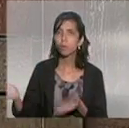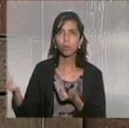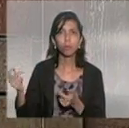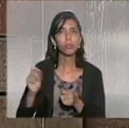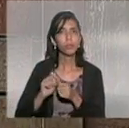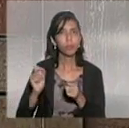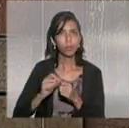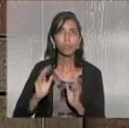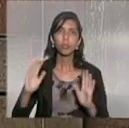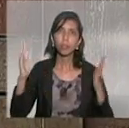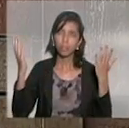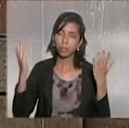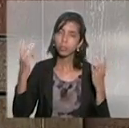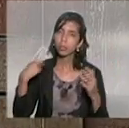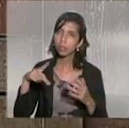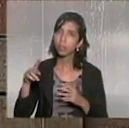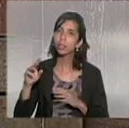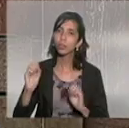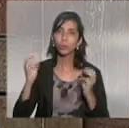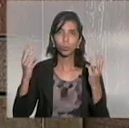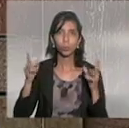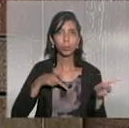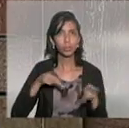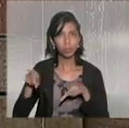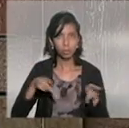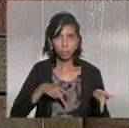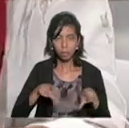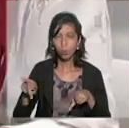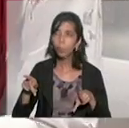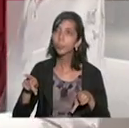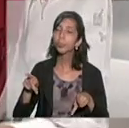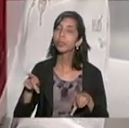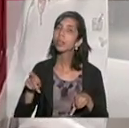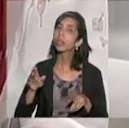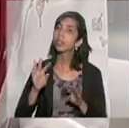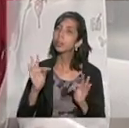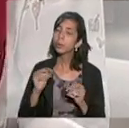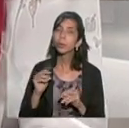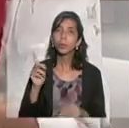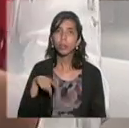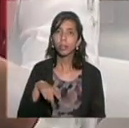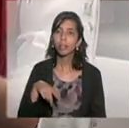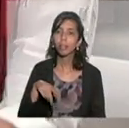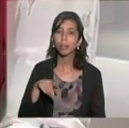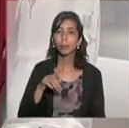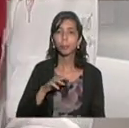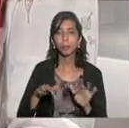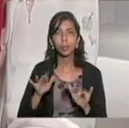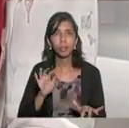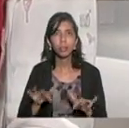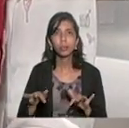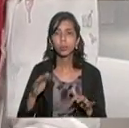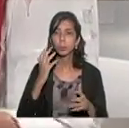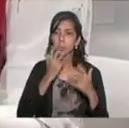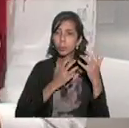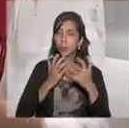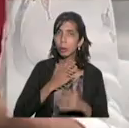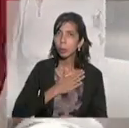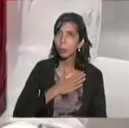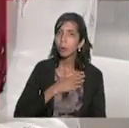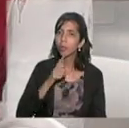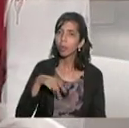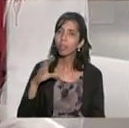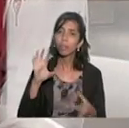adolescência eu participei desse festival, desse show de patinação. E tudo isso, de certa forma, tocar piano, gostar de música, tudo